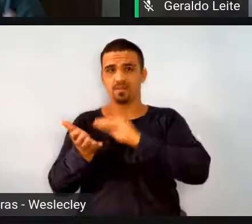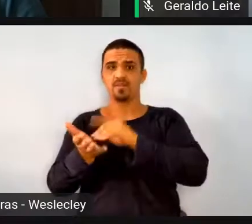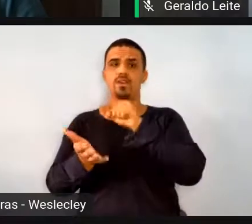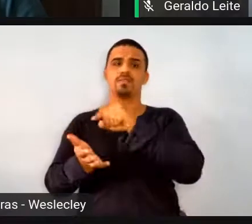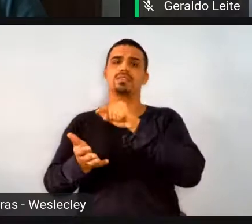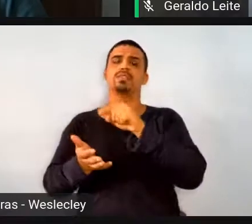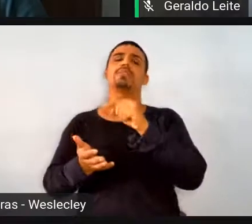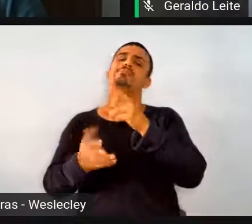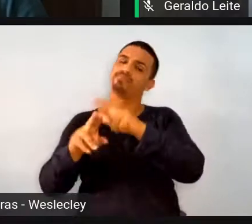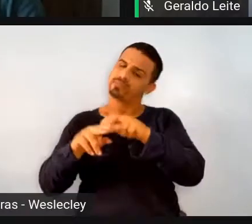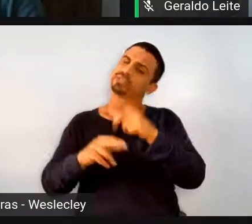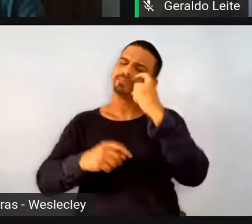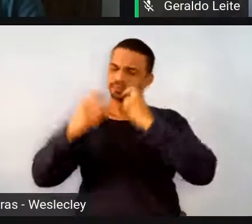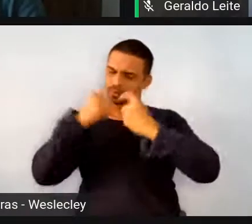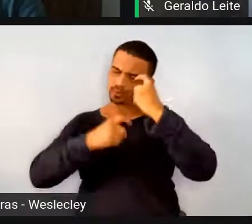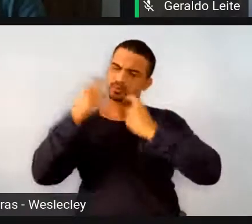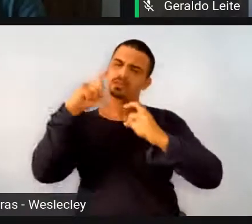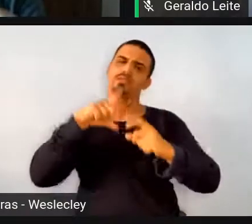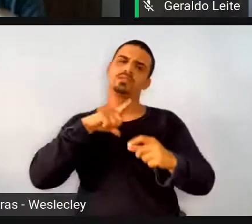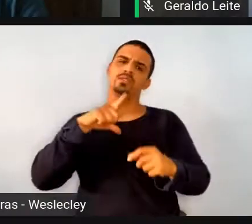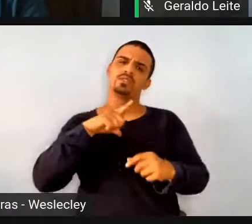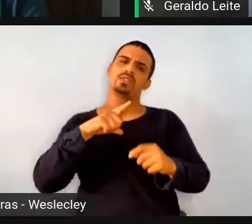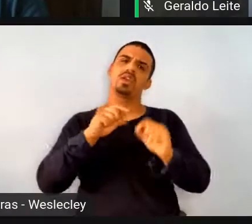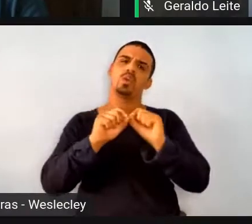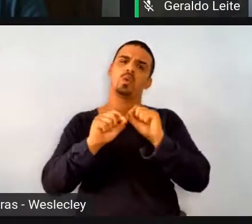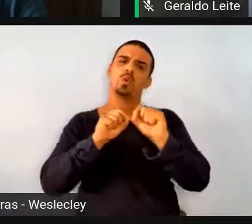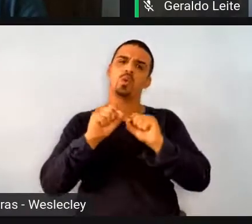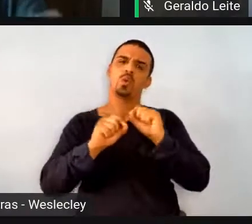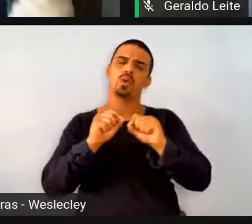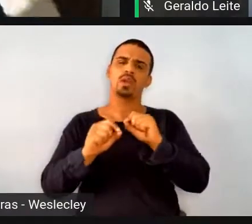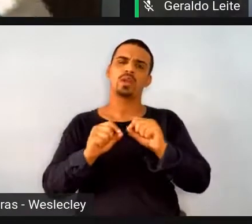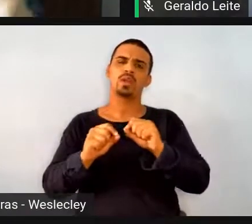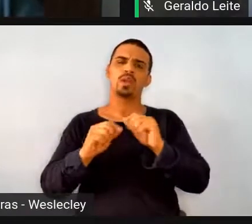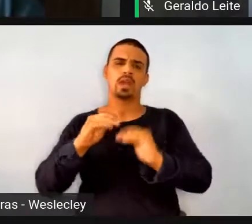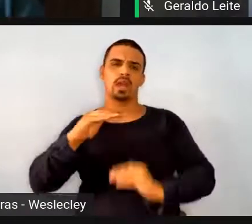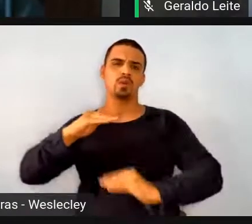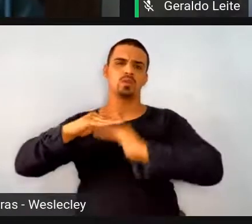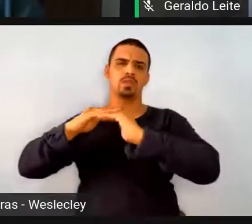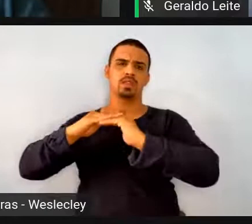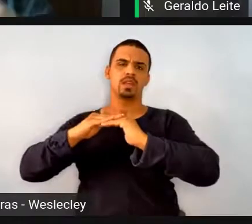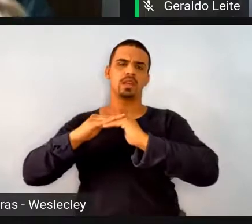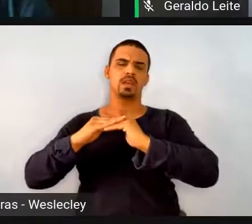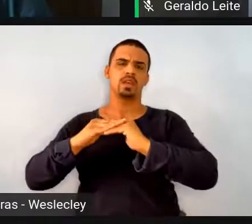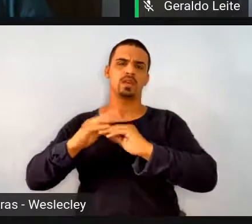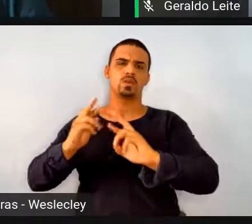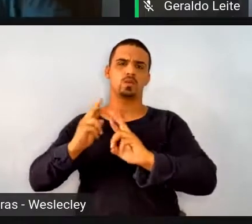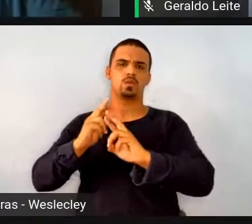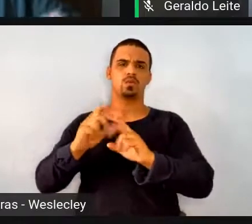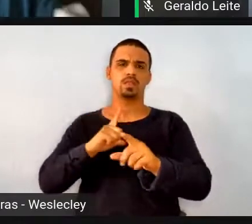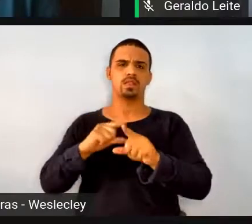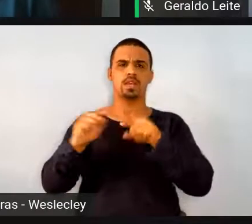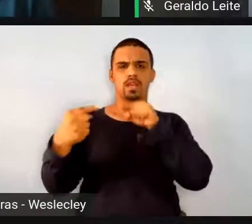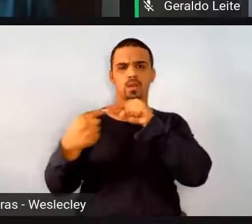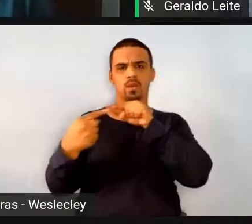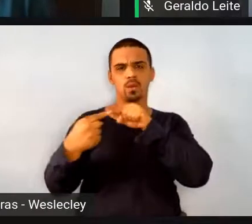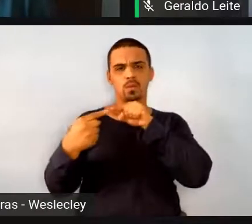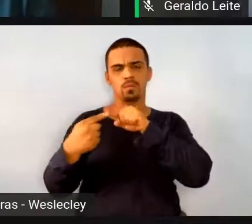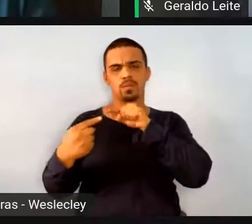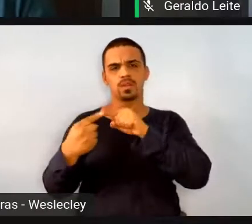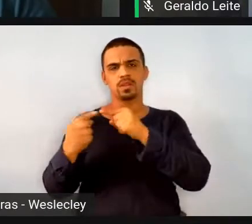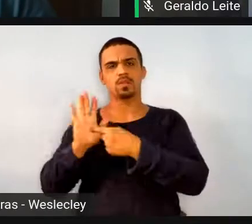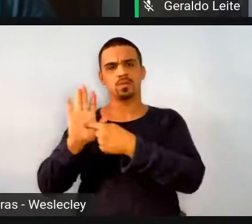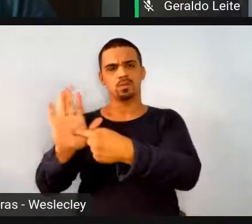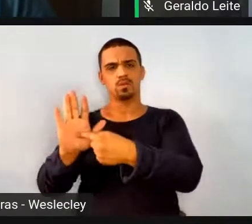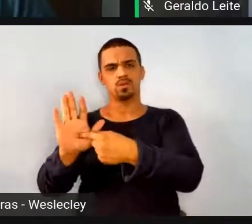os efeitos que a natureza do teto produz sobre o tipo de relação entre o sistema de representação e a base